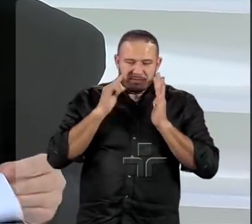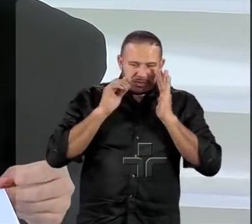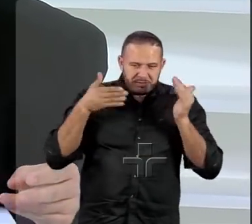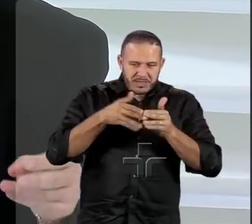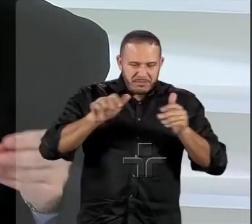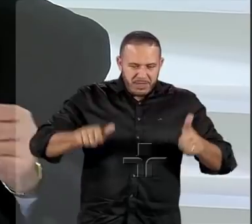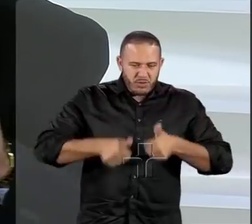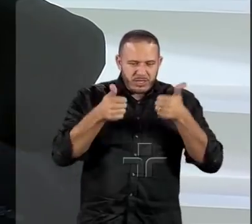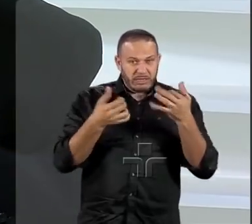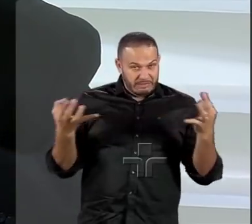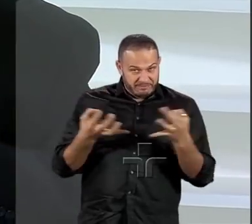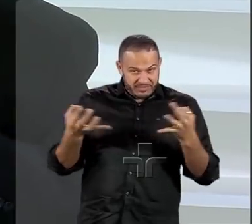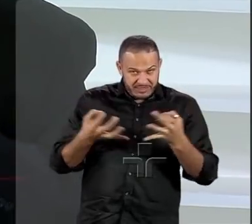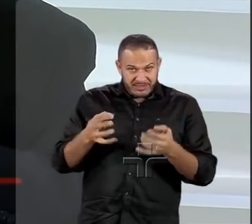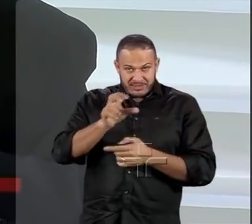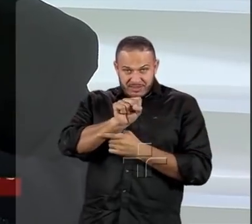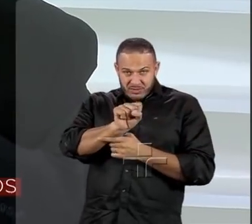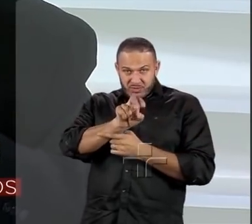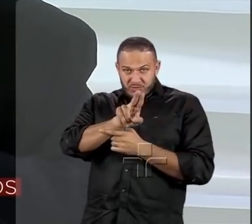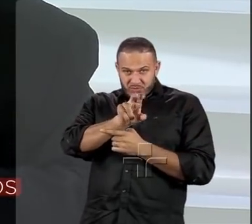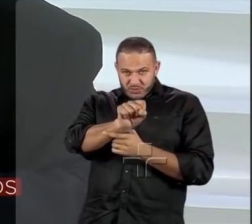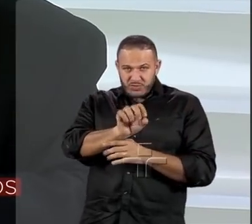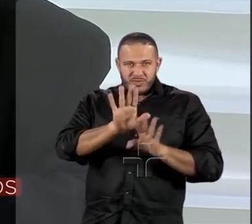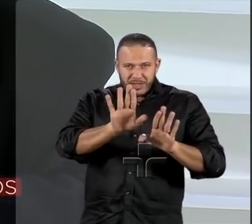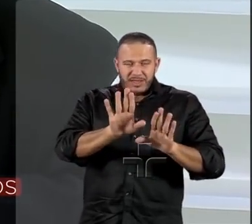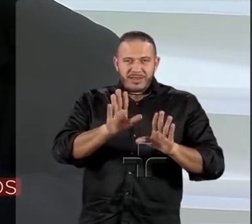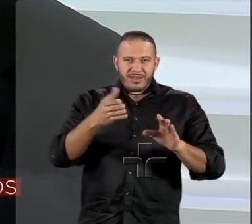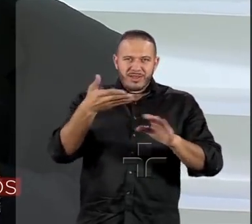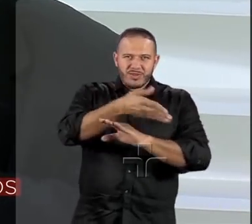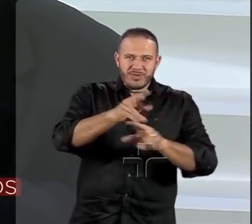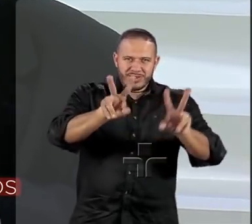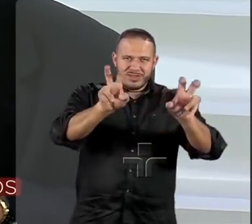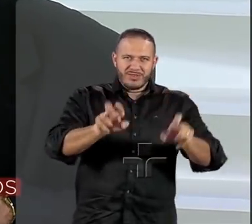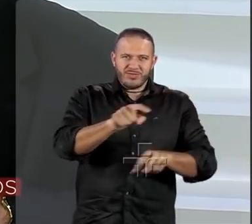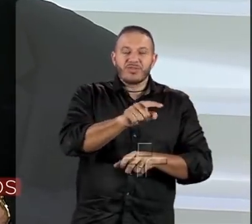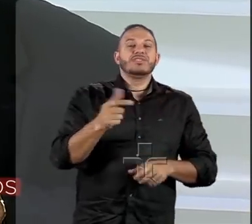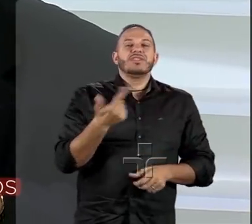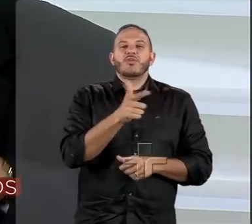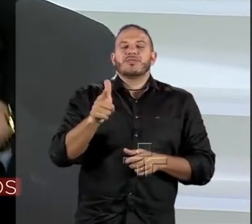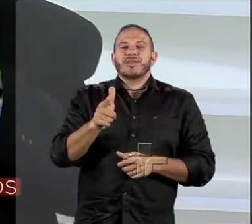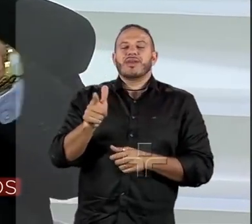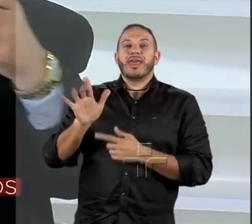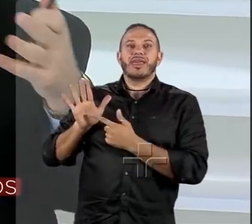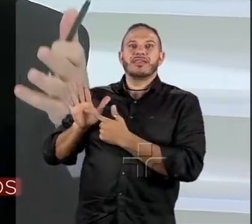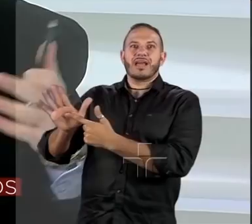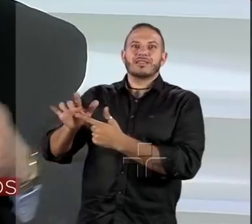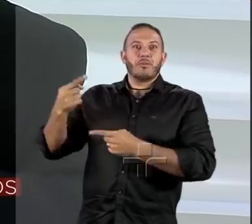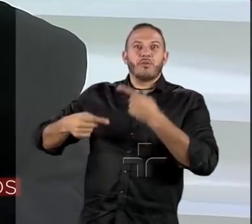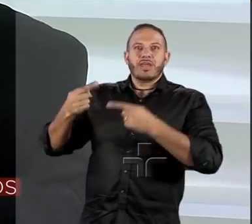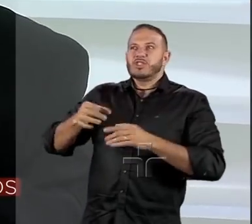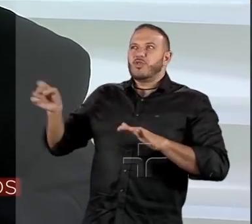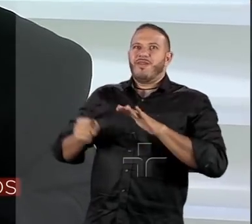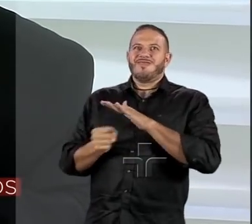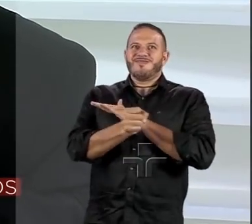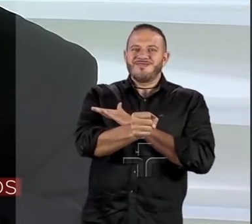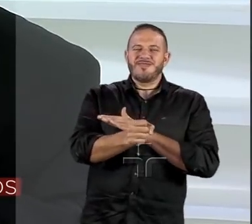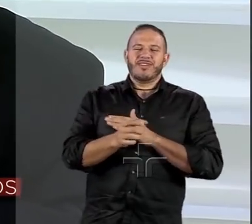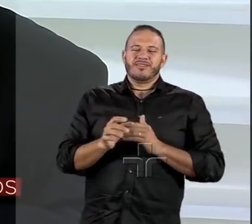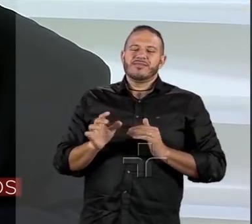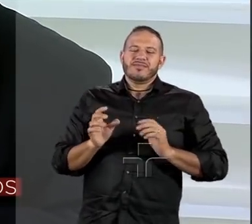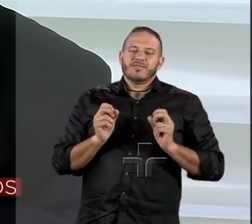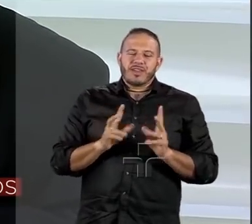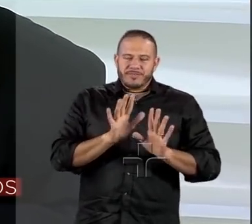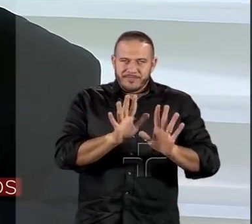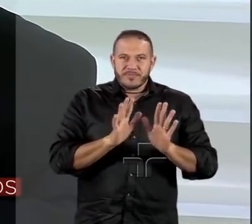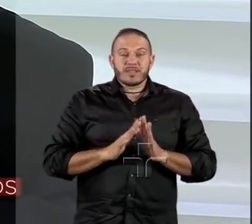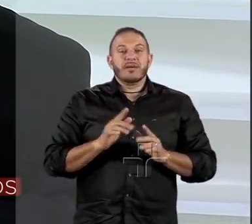do SUS e aí quando entrou nesse ponto de não haver indicação política dos gestores, que eu acho que é consenso. Mas existem